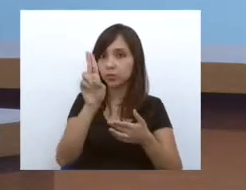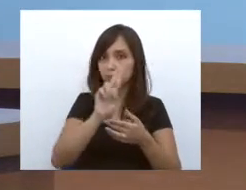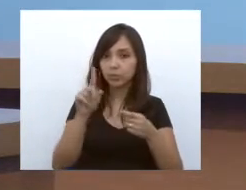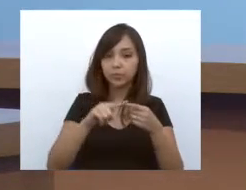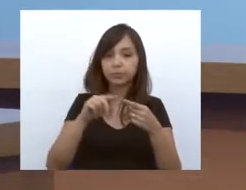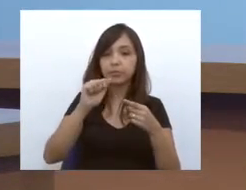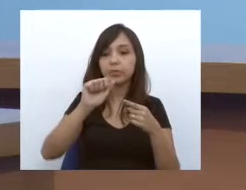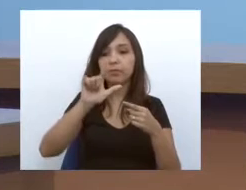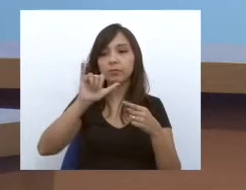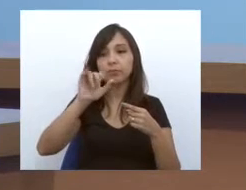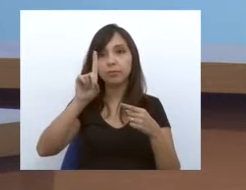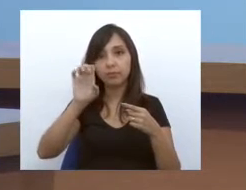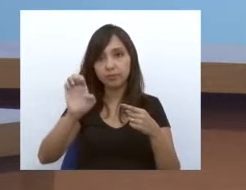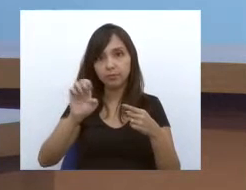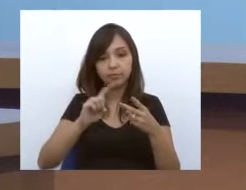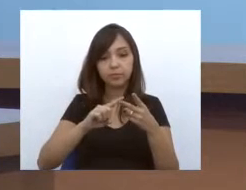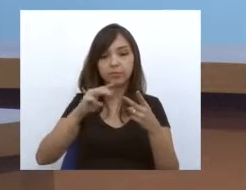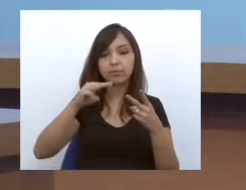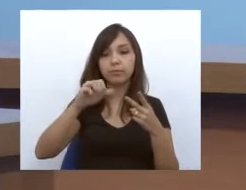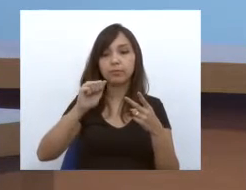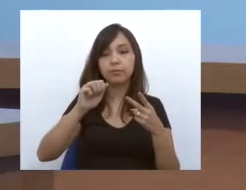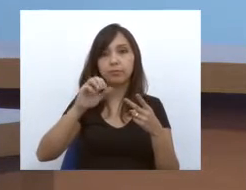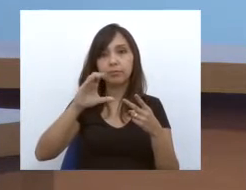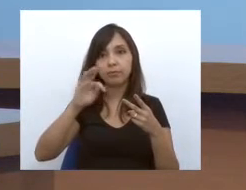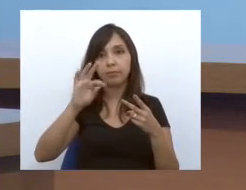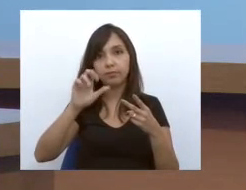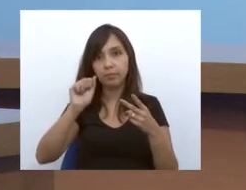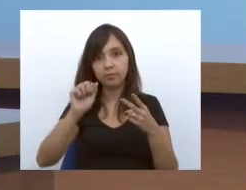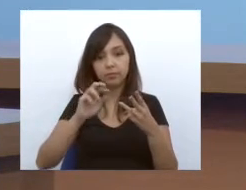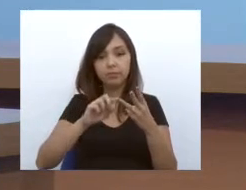como Alaide, Nakata, Bruno